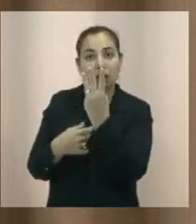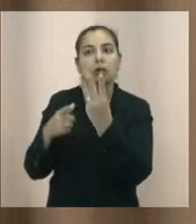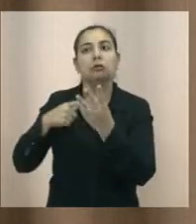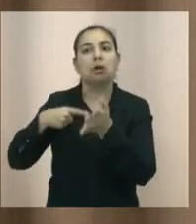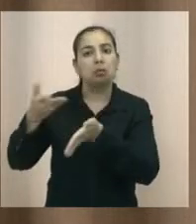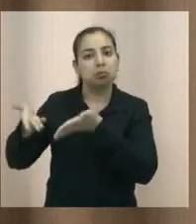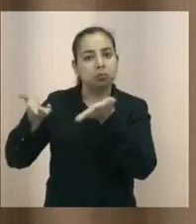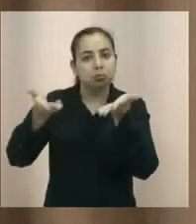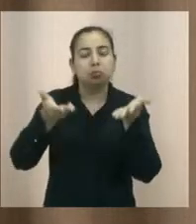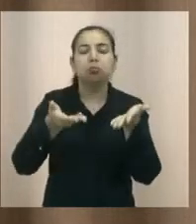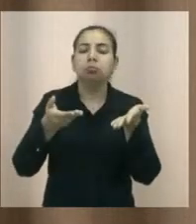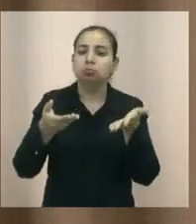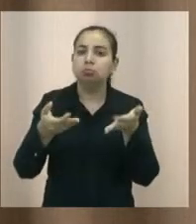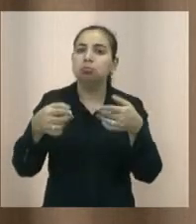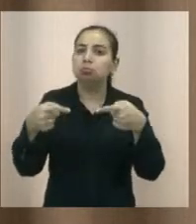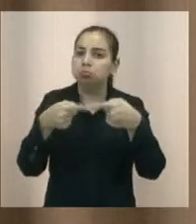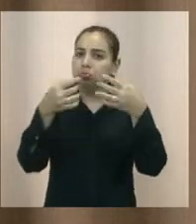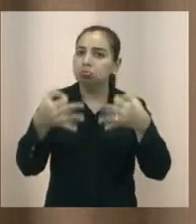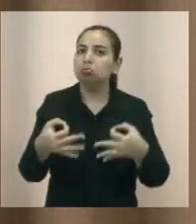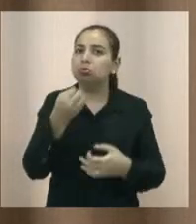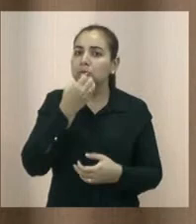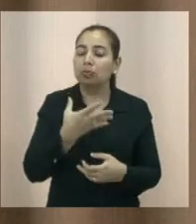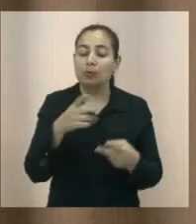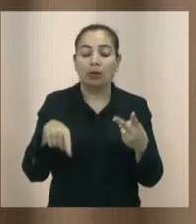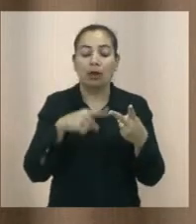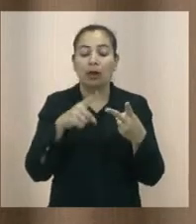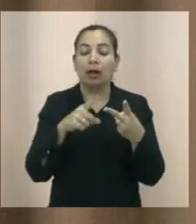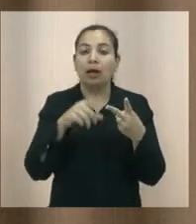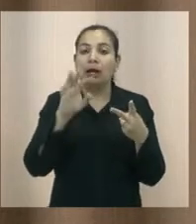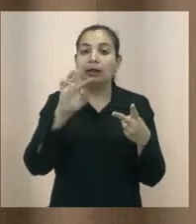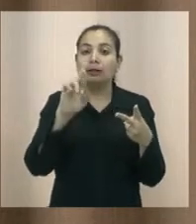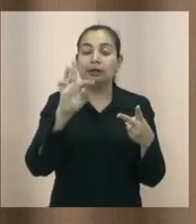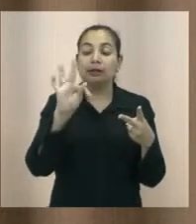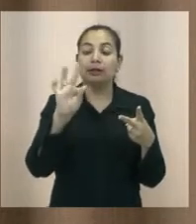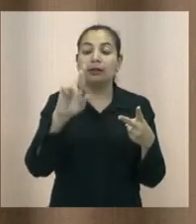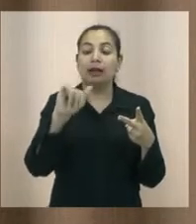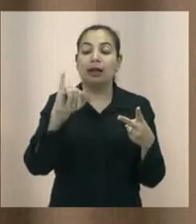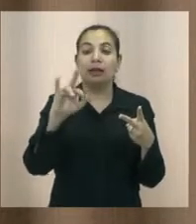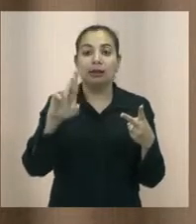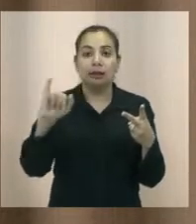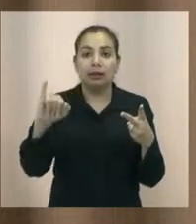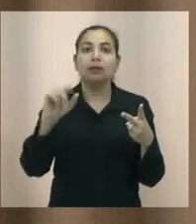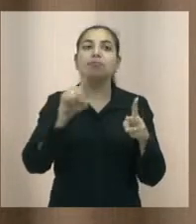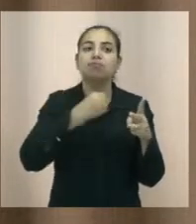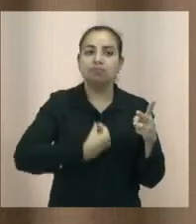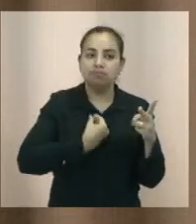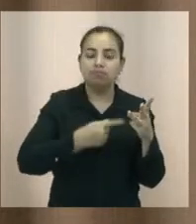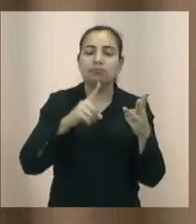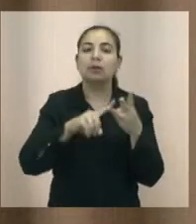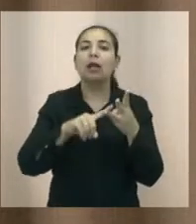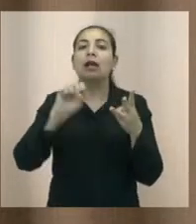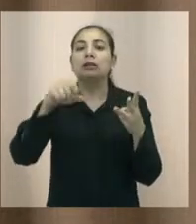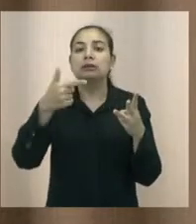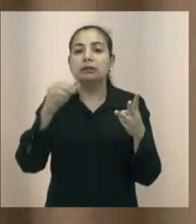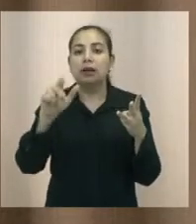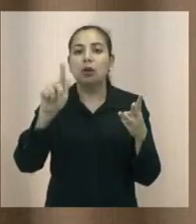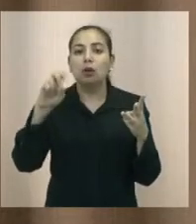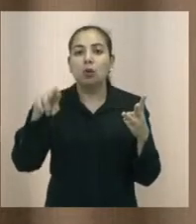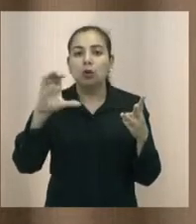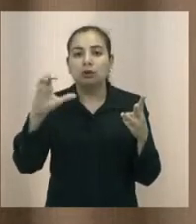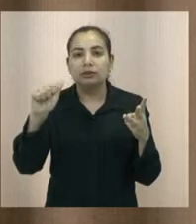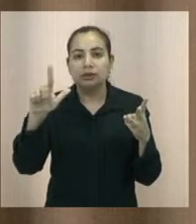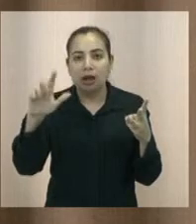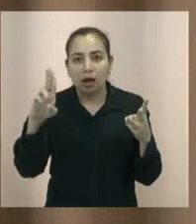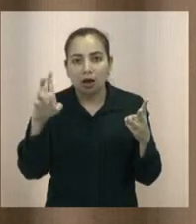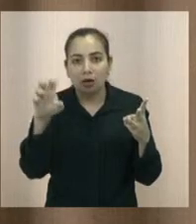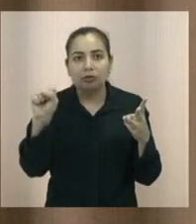gente chega bem. A gente chega em Trairi, né? Também, que a gente não tinha. Chega em São Gonçalo, que a gente não tinha, chega em outras localidades que a